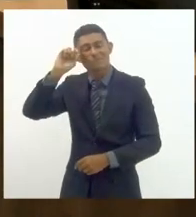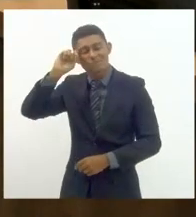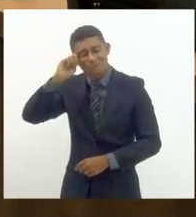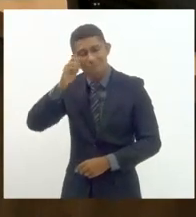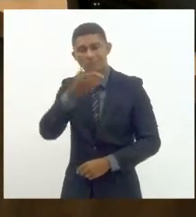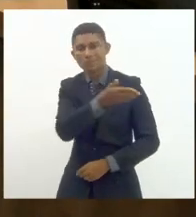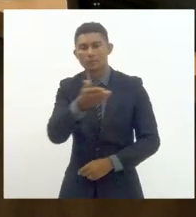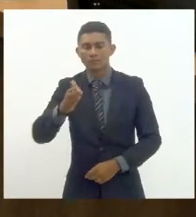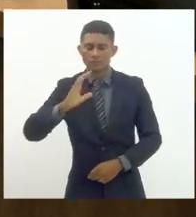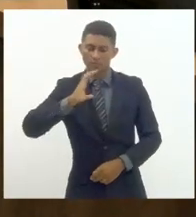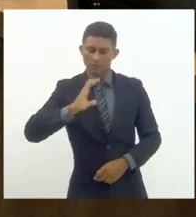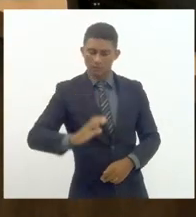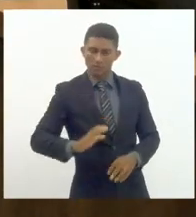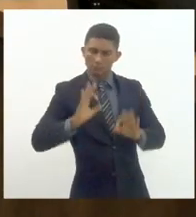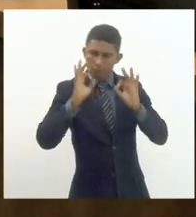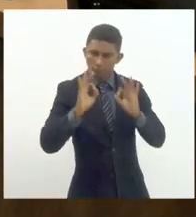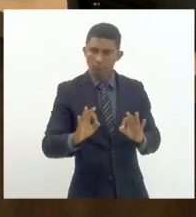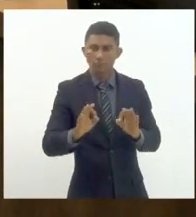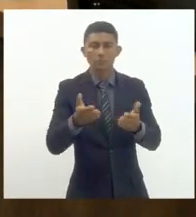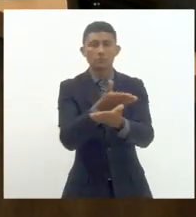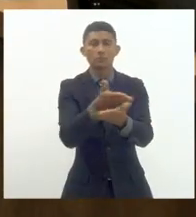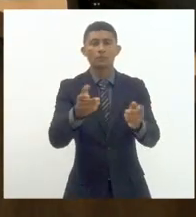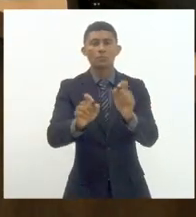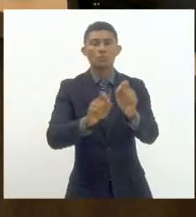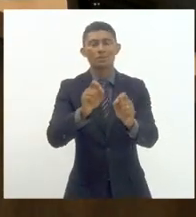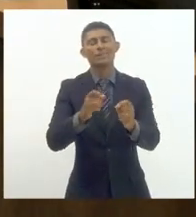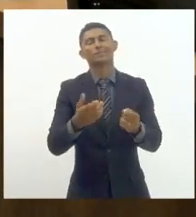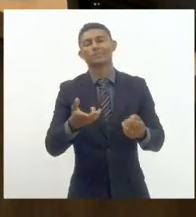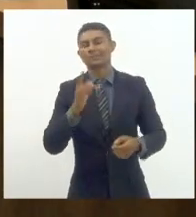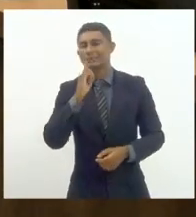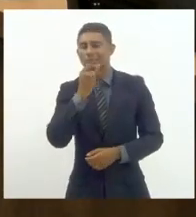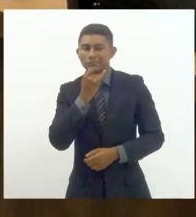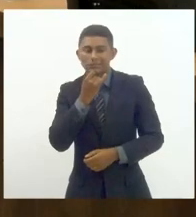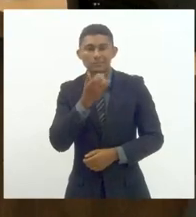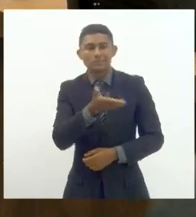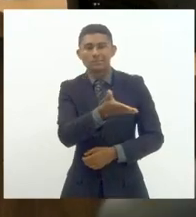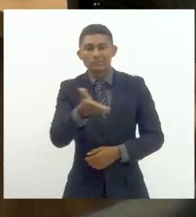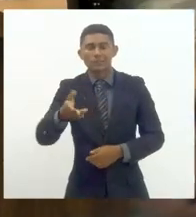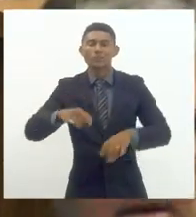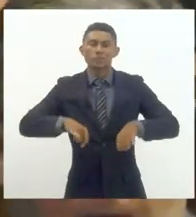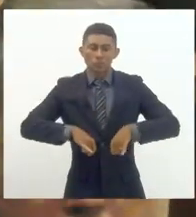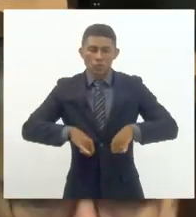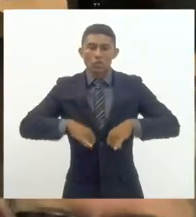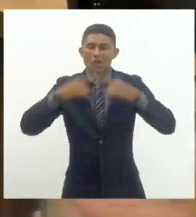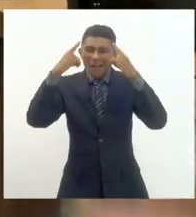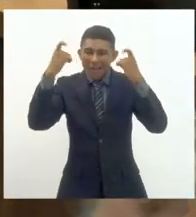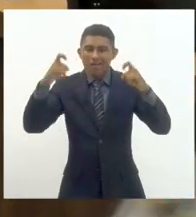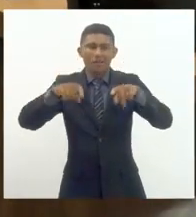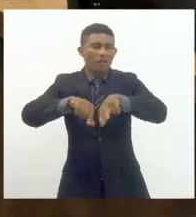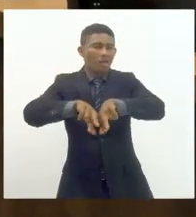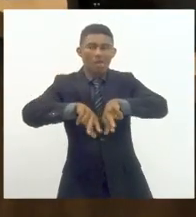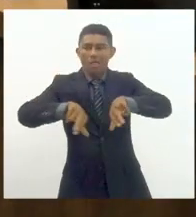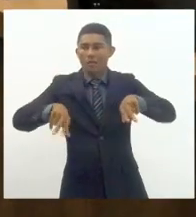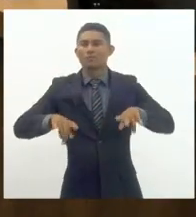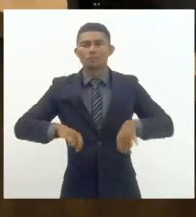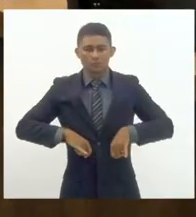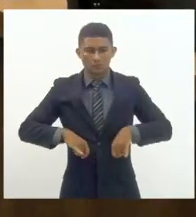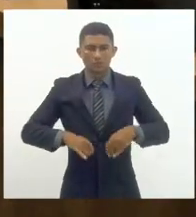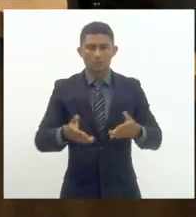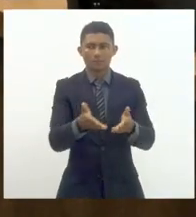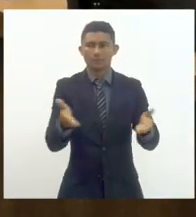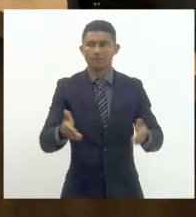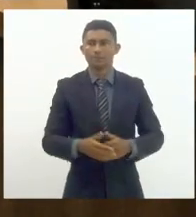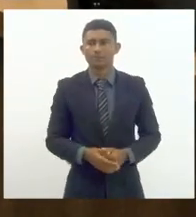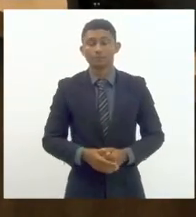particularmente, das mulheres negras, que lideram, infelizmente, o ranking de vítimas de violências e diferentes formas de violência.